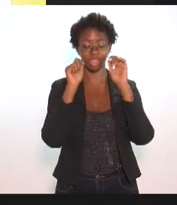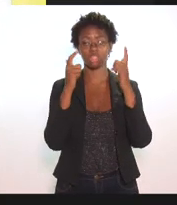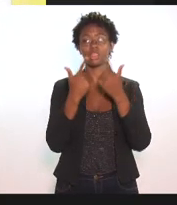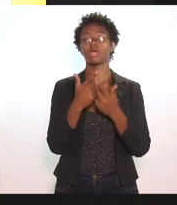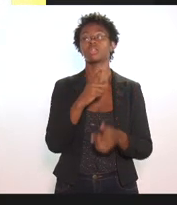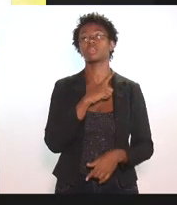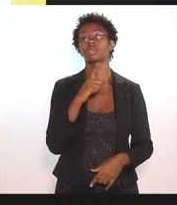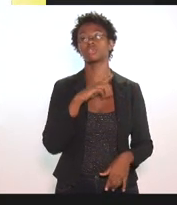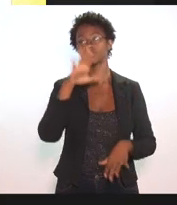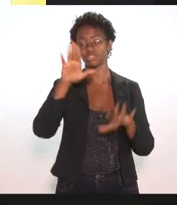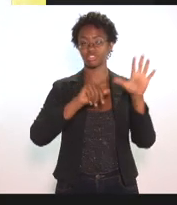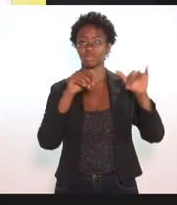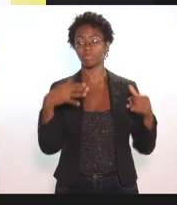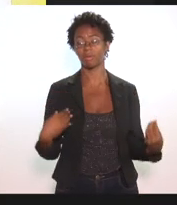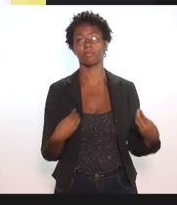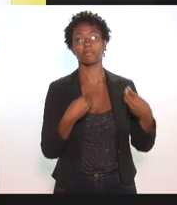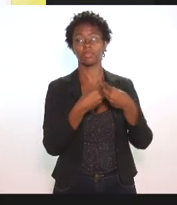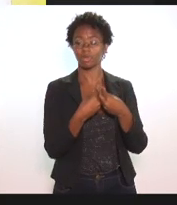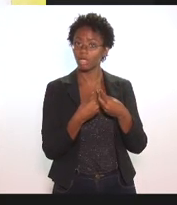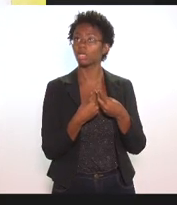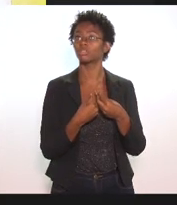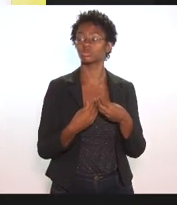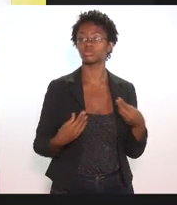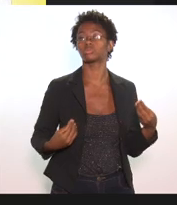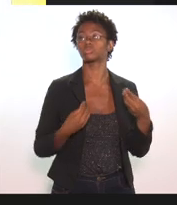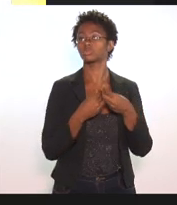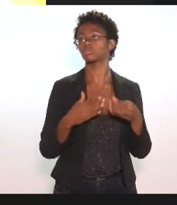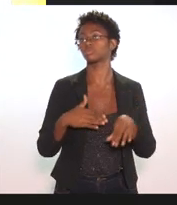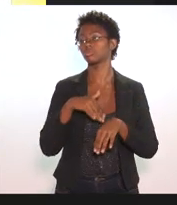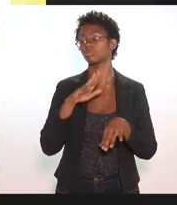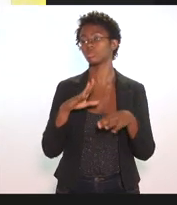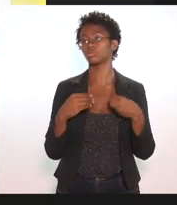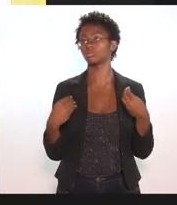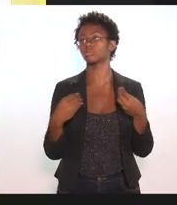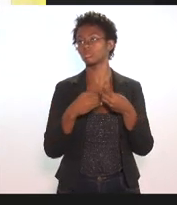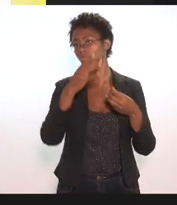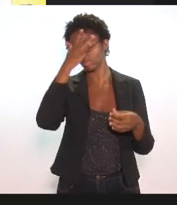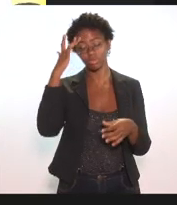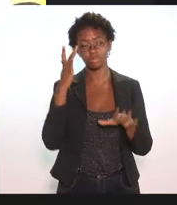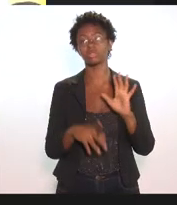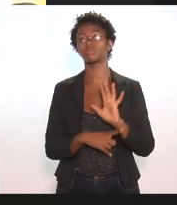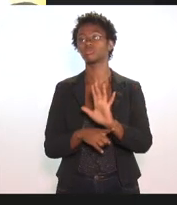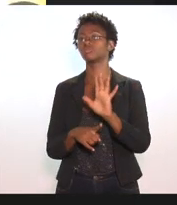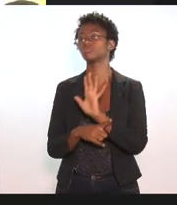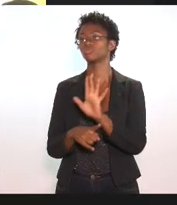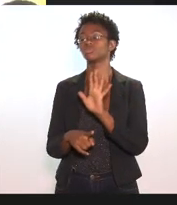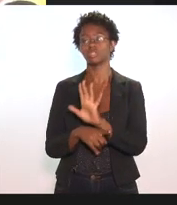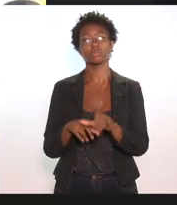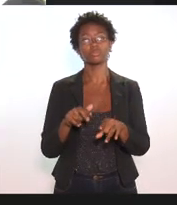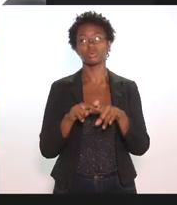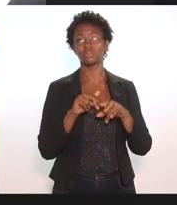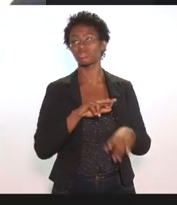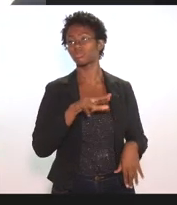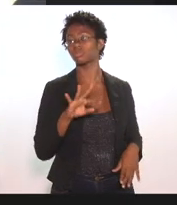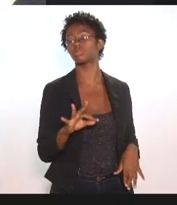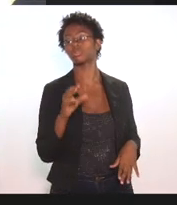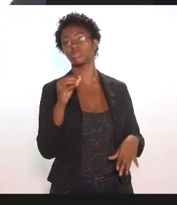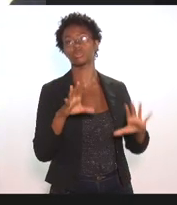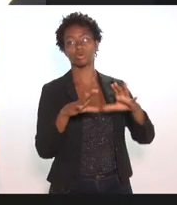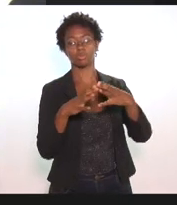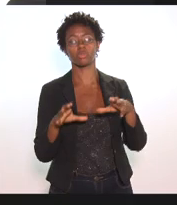de poder estar mais próximo, de alguma forma, de pessoas para ajudar a fazer um projeto, porque nem todas as comunidades têm condições de fazer